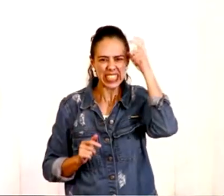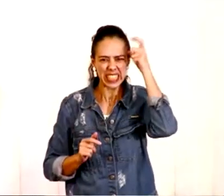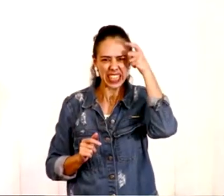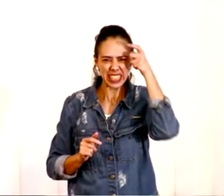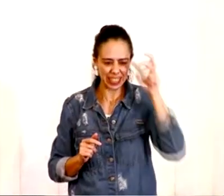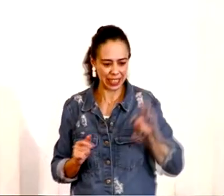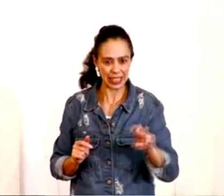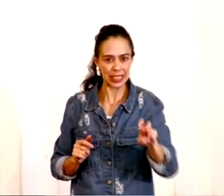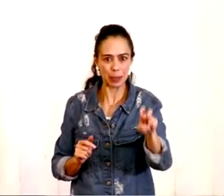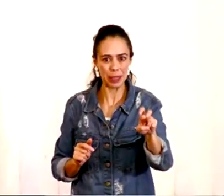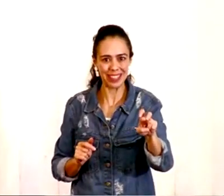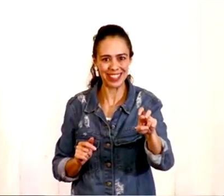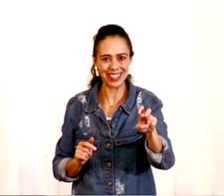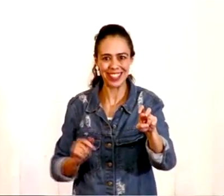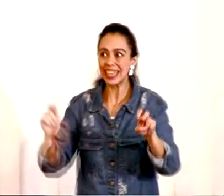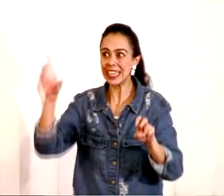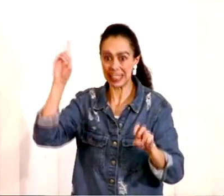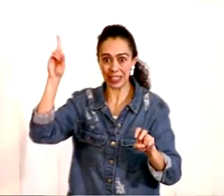serpente.